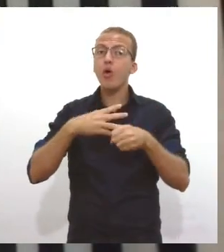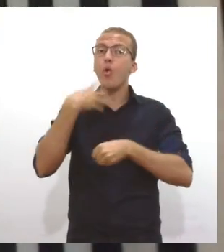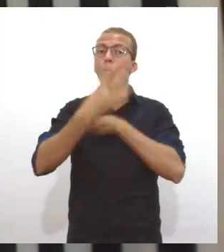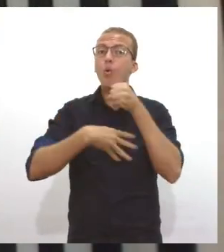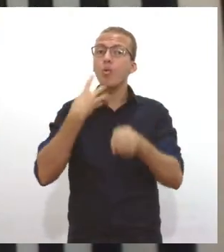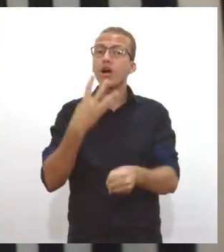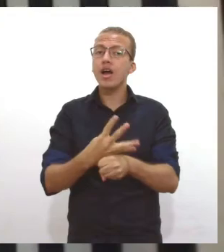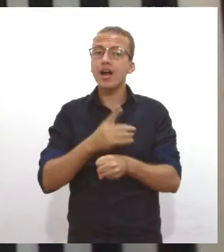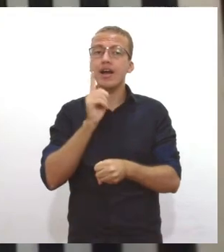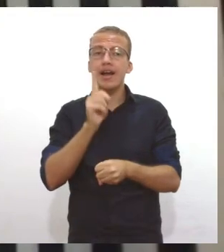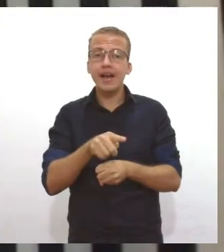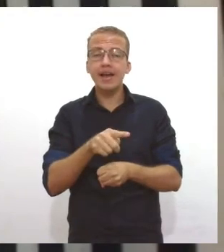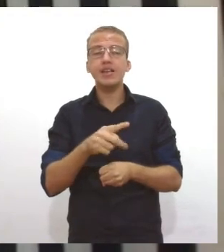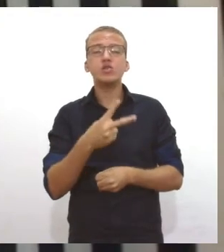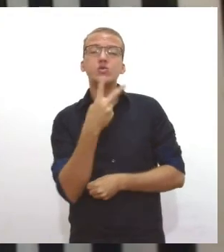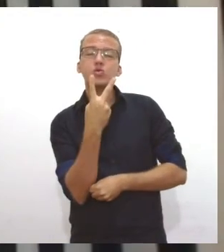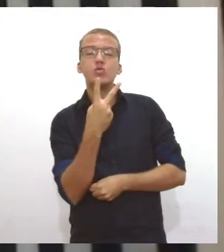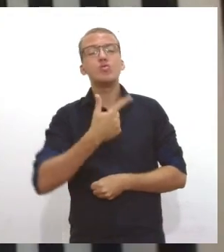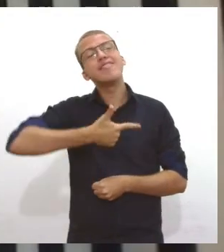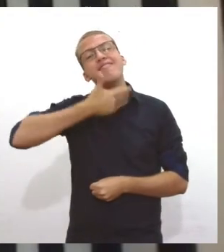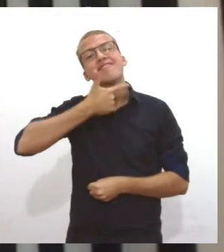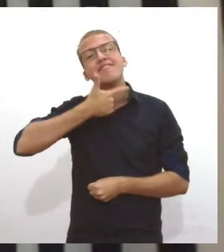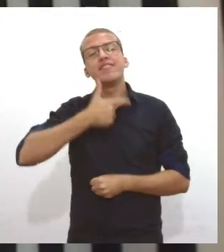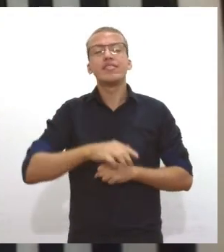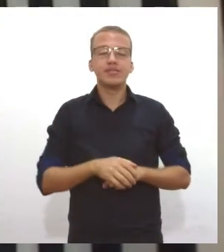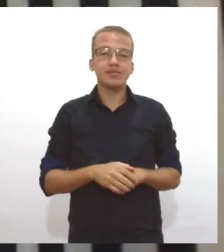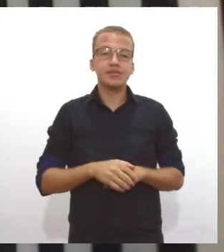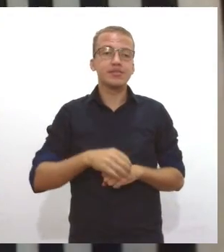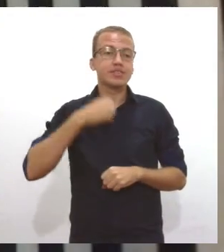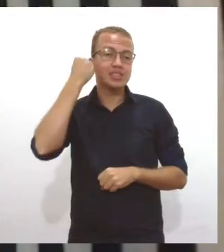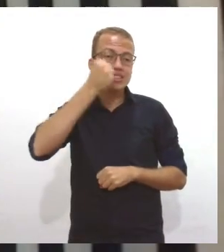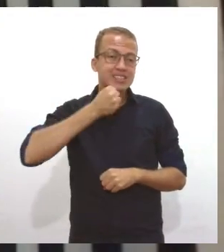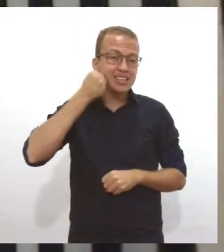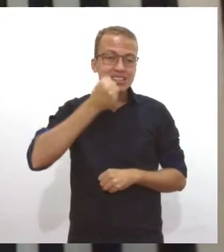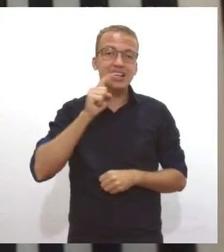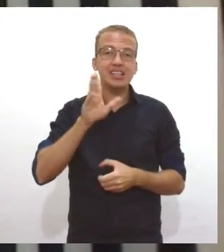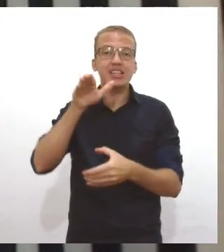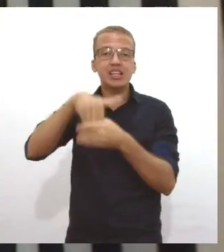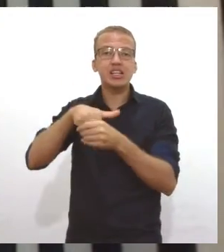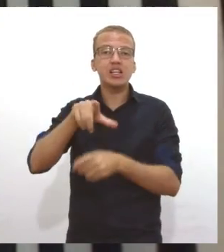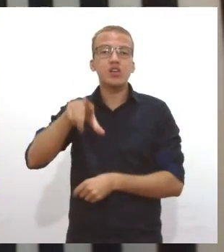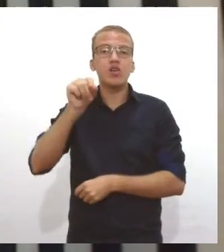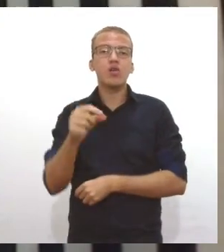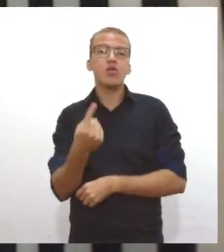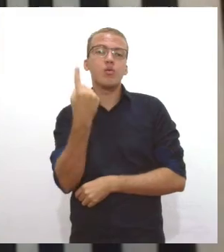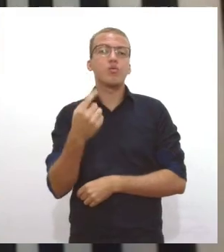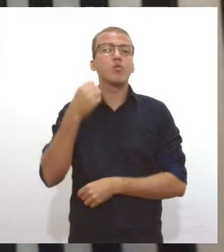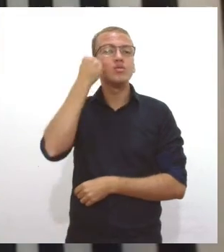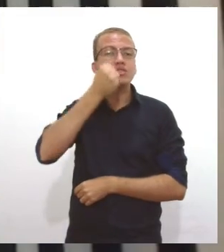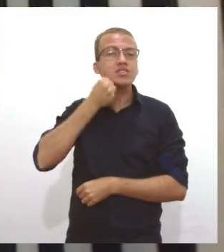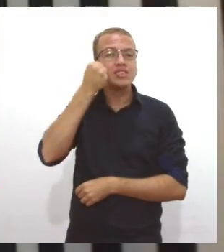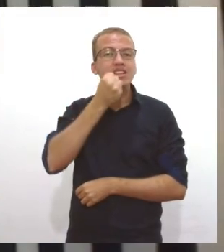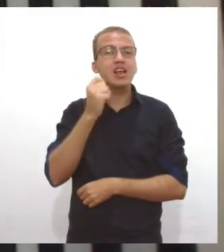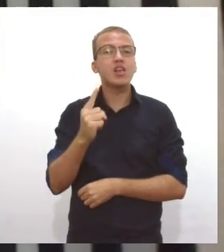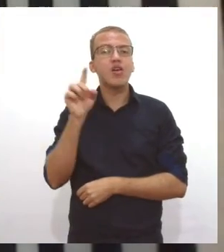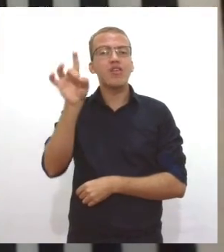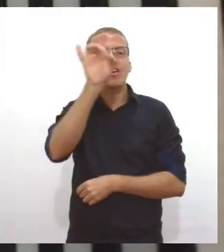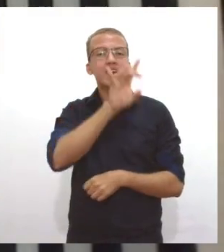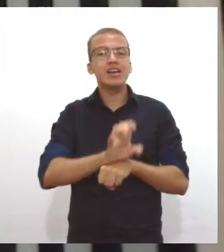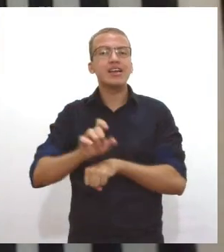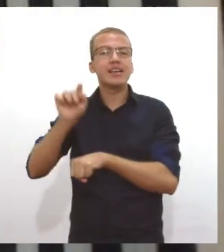será o por duas vagas então o Senado é assim numa eleição elege um senador uma vaga em cada estado na outra eleição